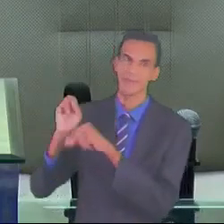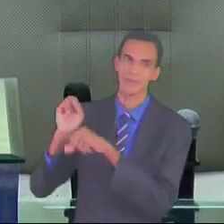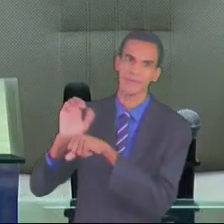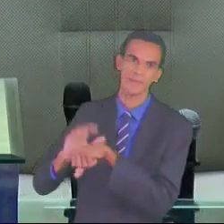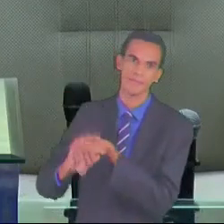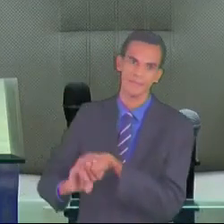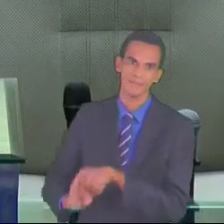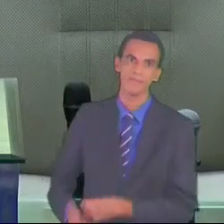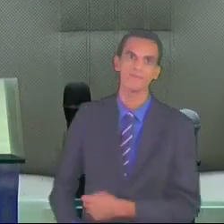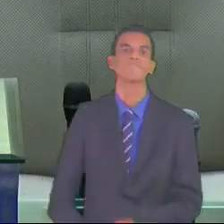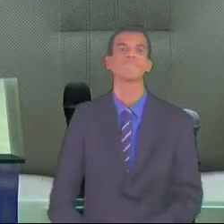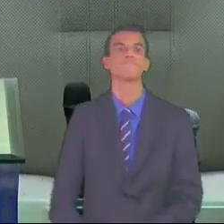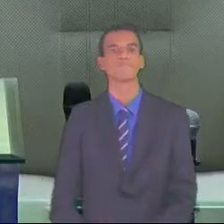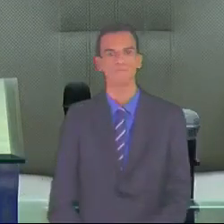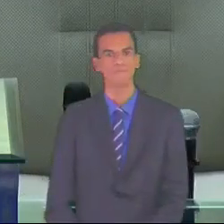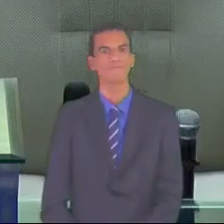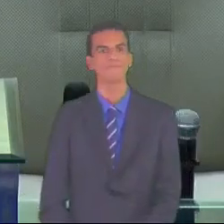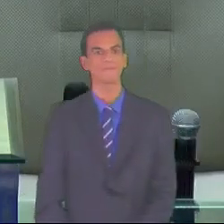Jesus.